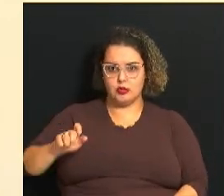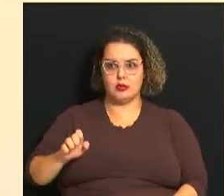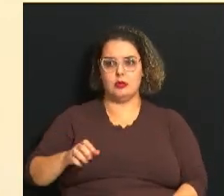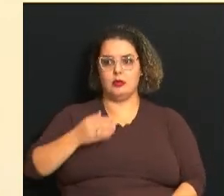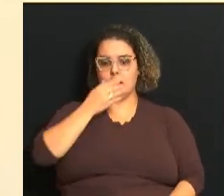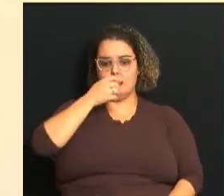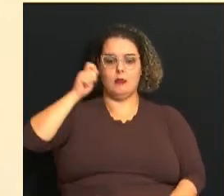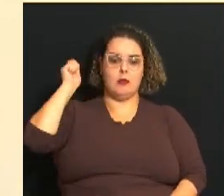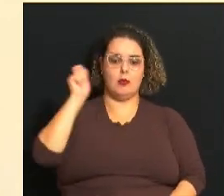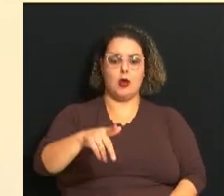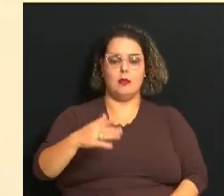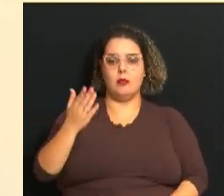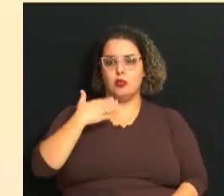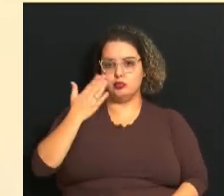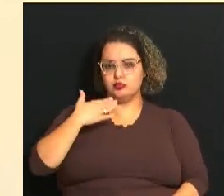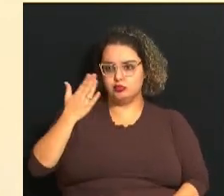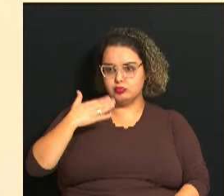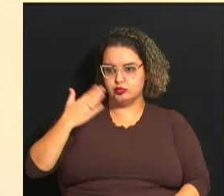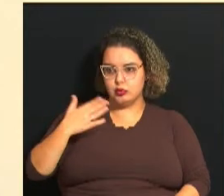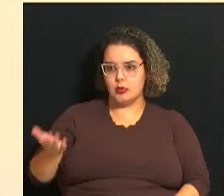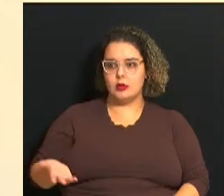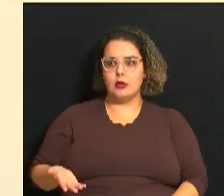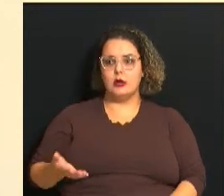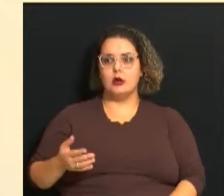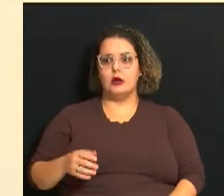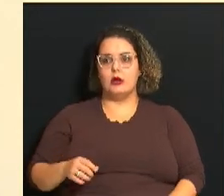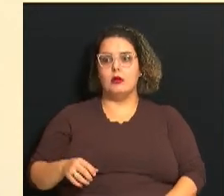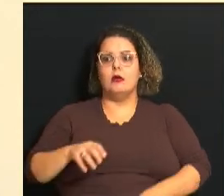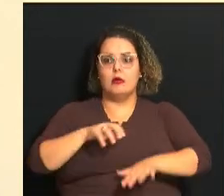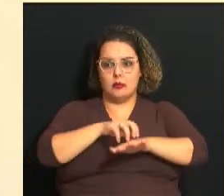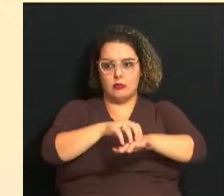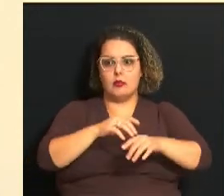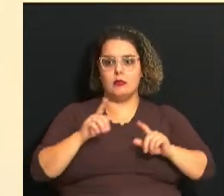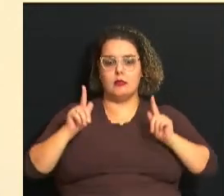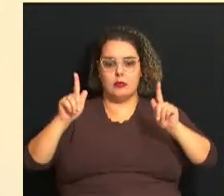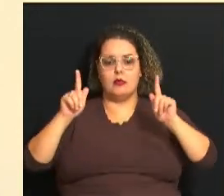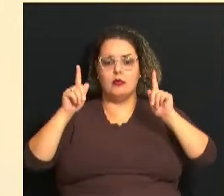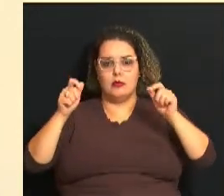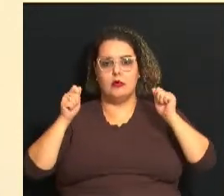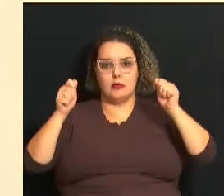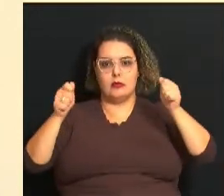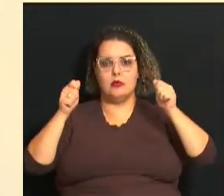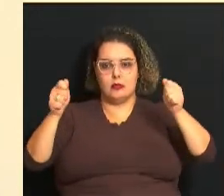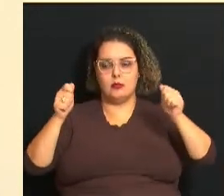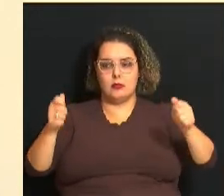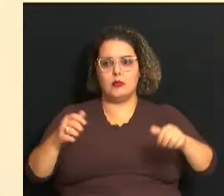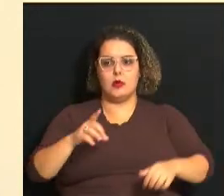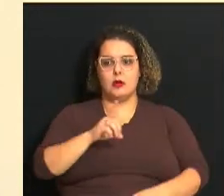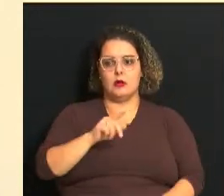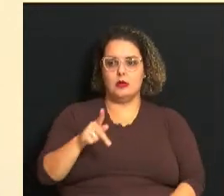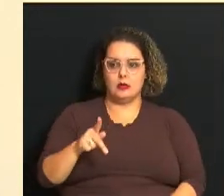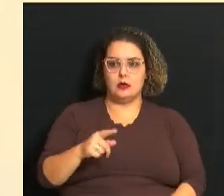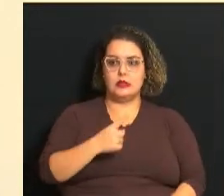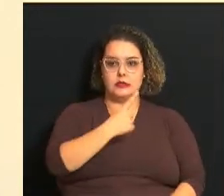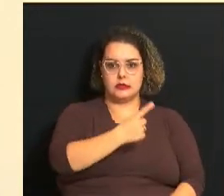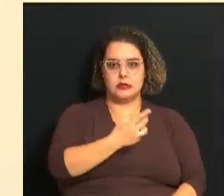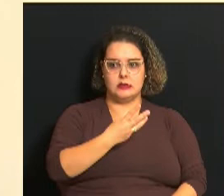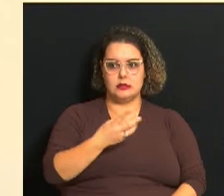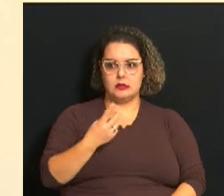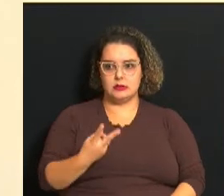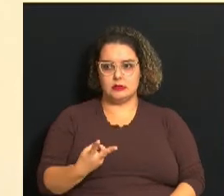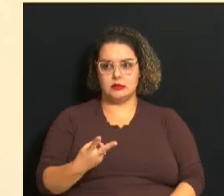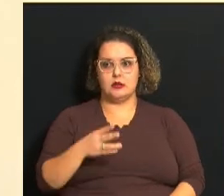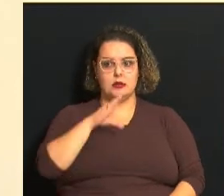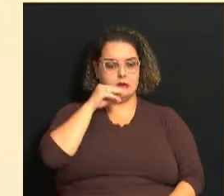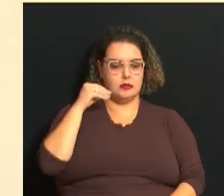bombas de efeito moral ônibus já para levar os manifestantes para o DP E aí 132 estudantes adolescentes